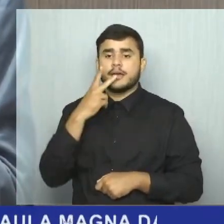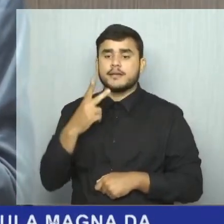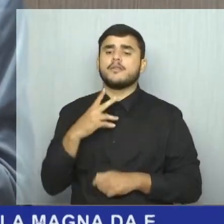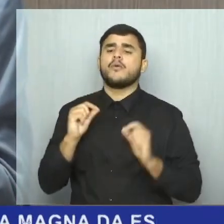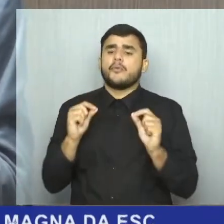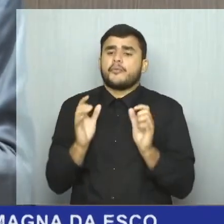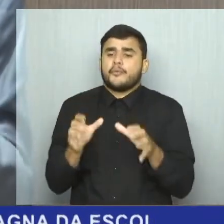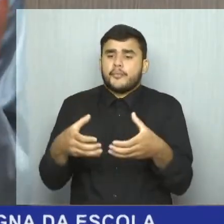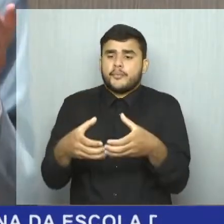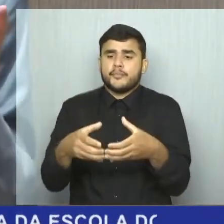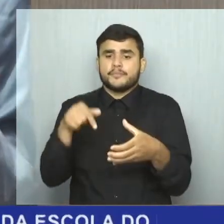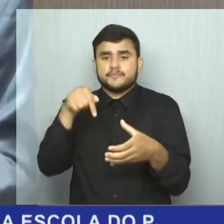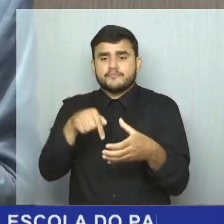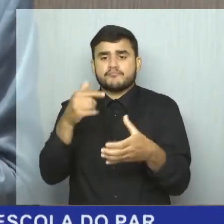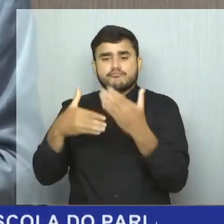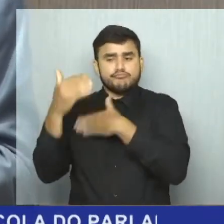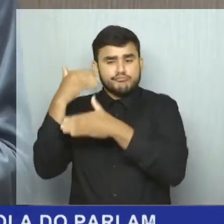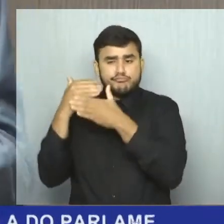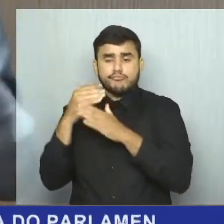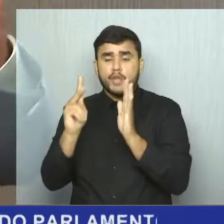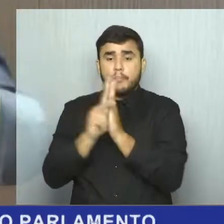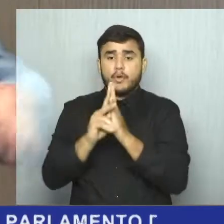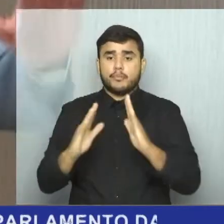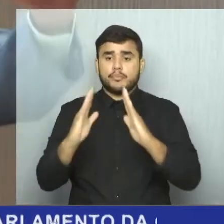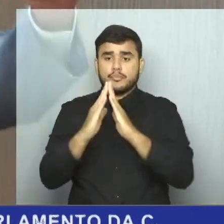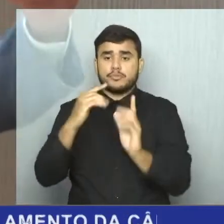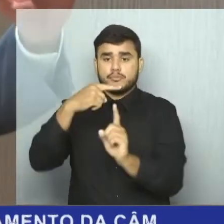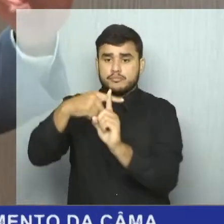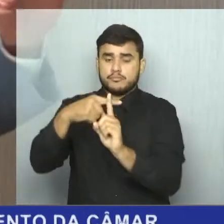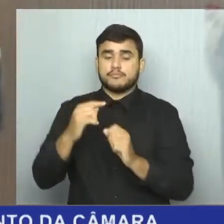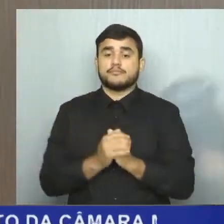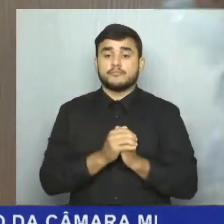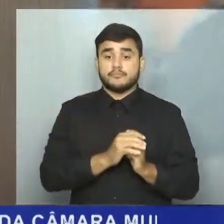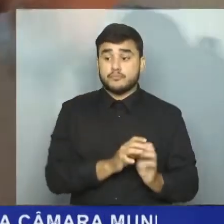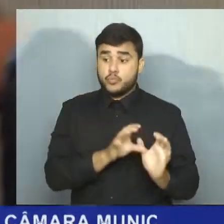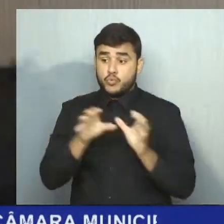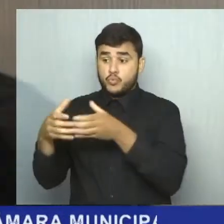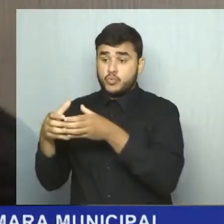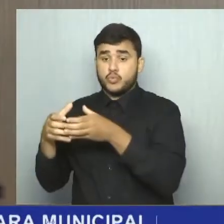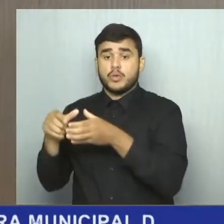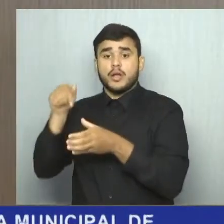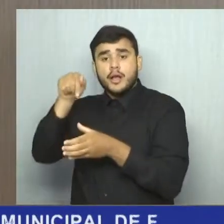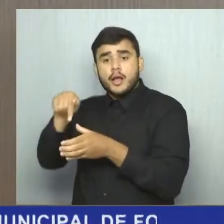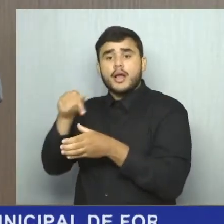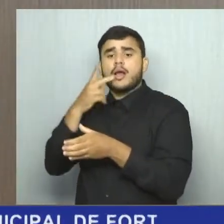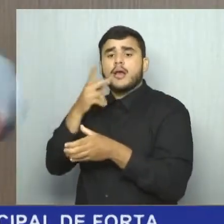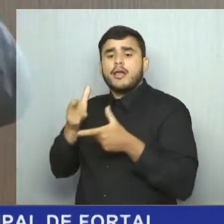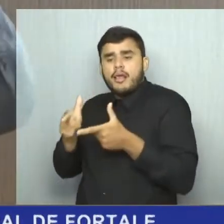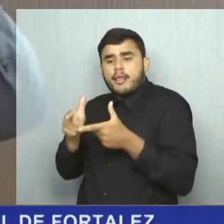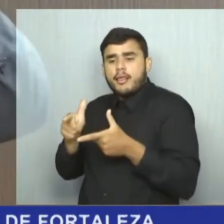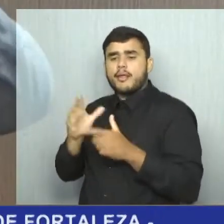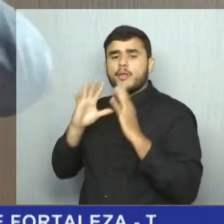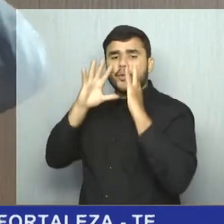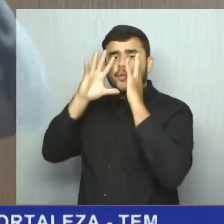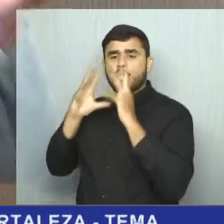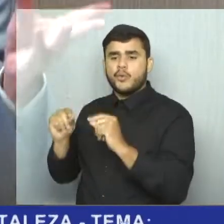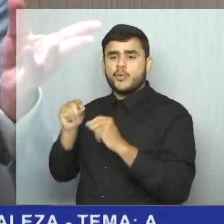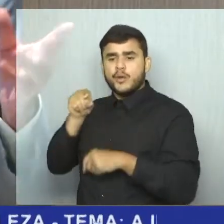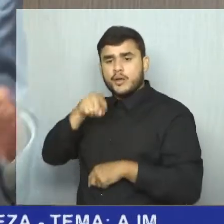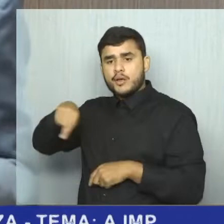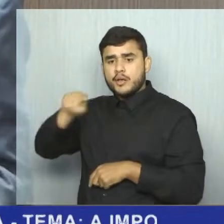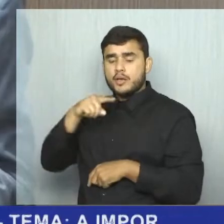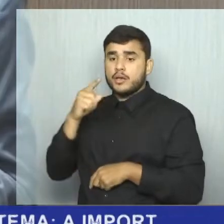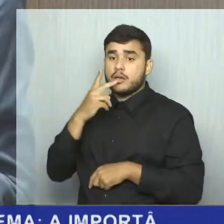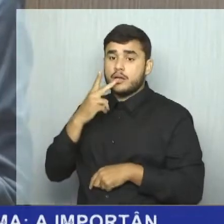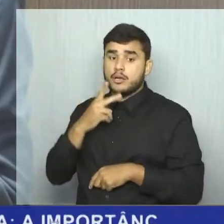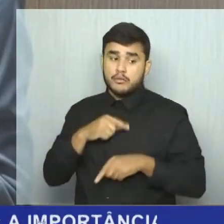é, das igrejas. E o terceiro Estado. O terceiro Estado, como tal, era chamado todo mundo que não era nobre